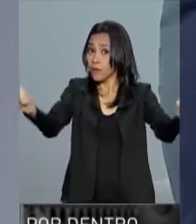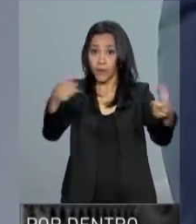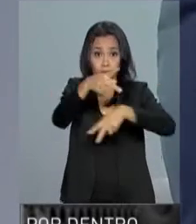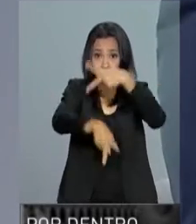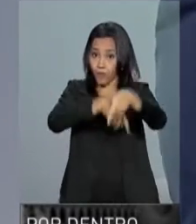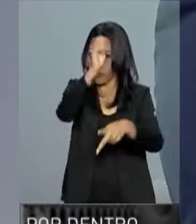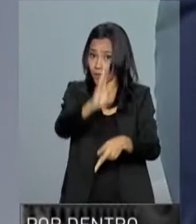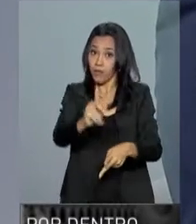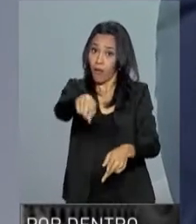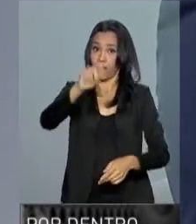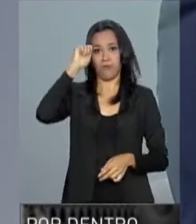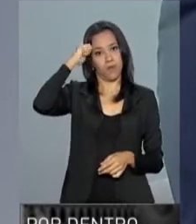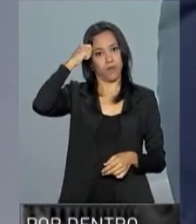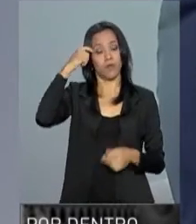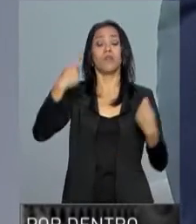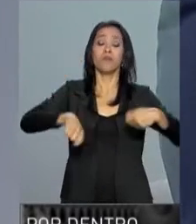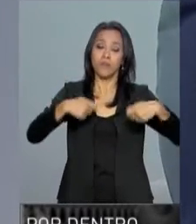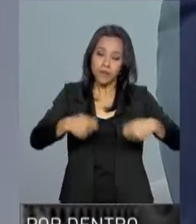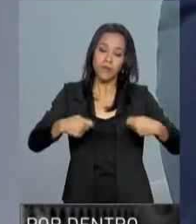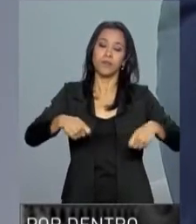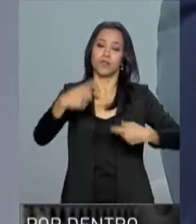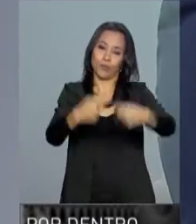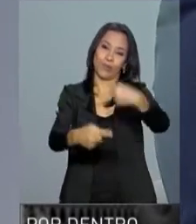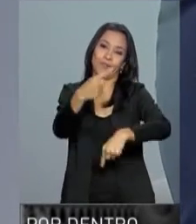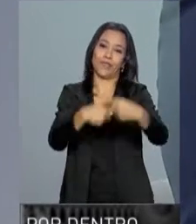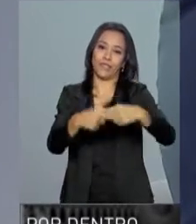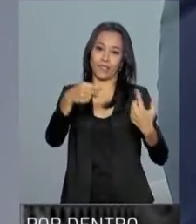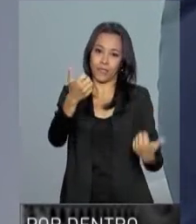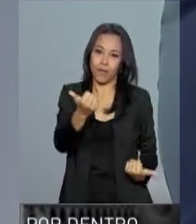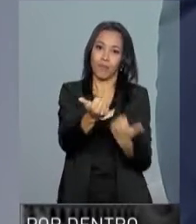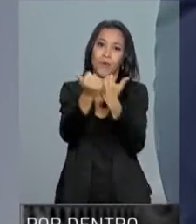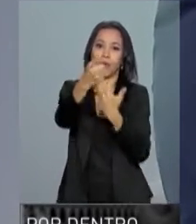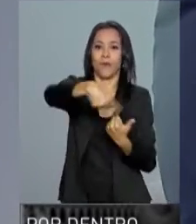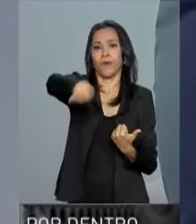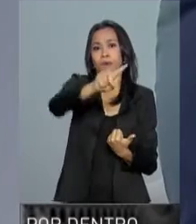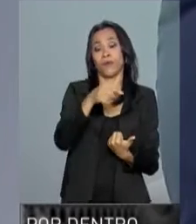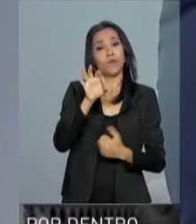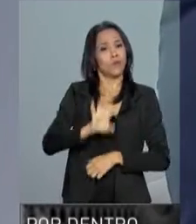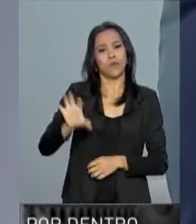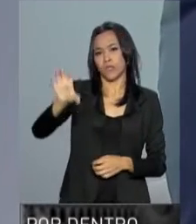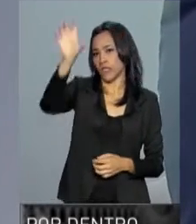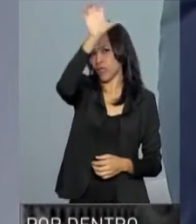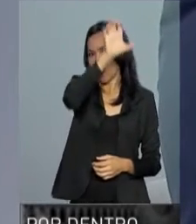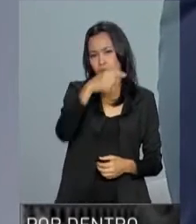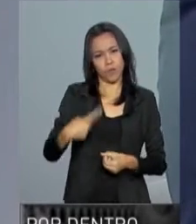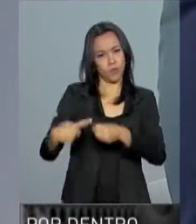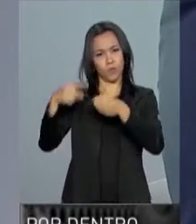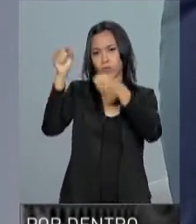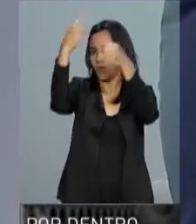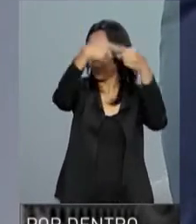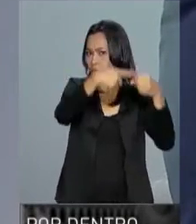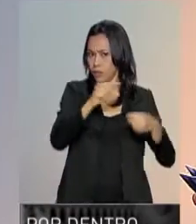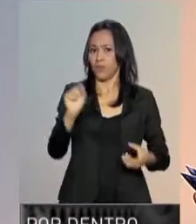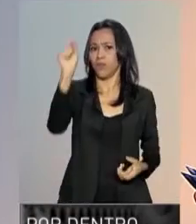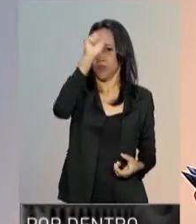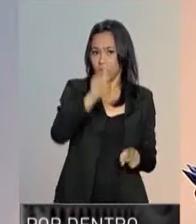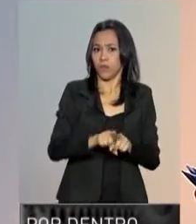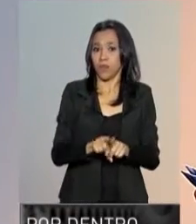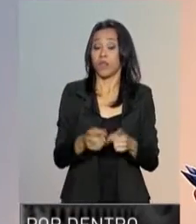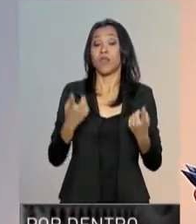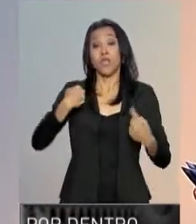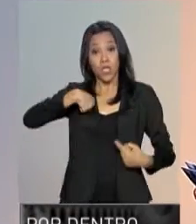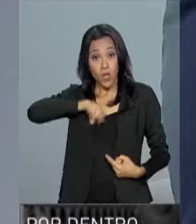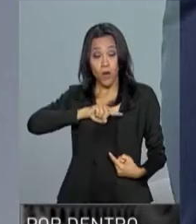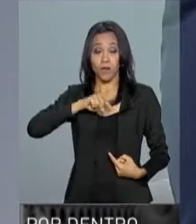negra e que necessita de políticas públicas efetivas isso não é diferente nos estados e também nos municípios Nós acreditamos